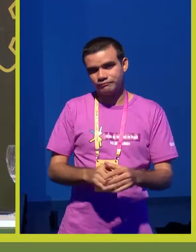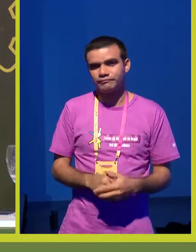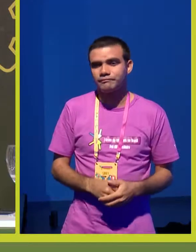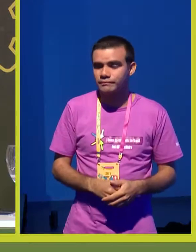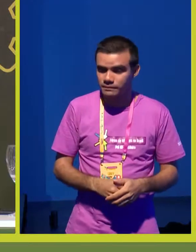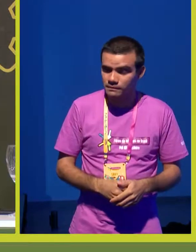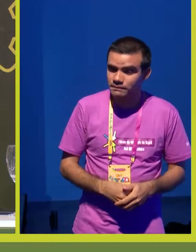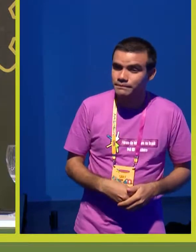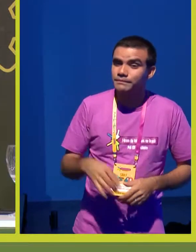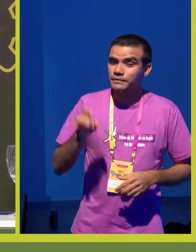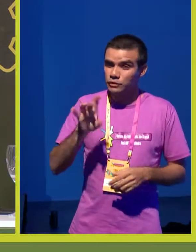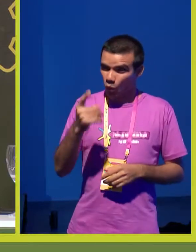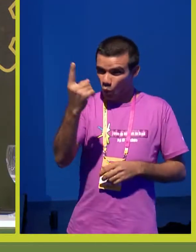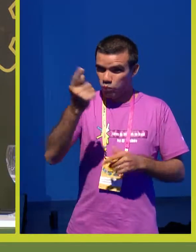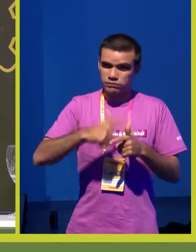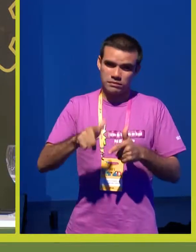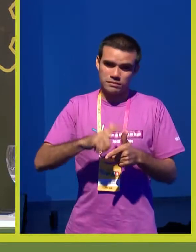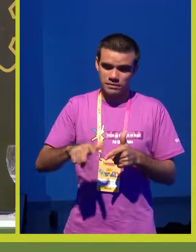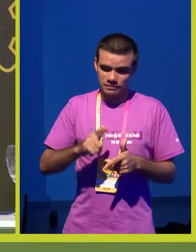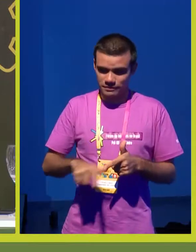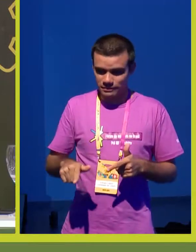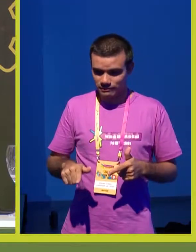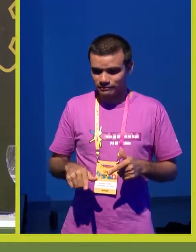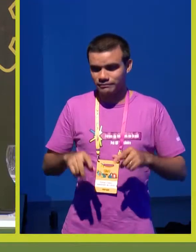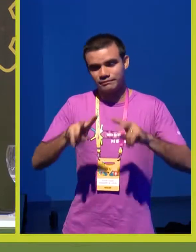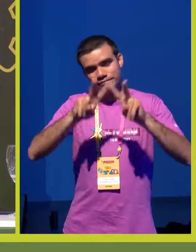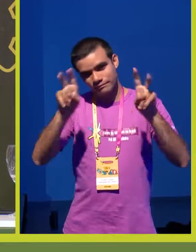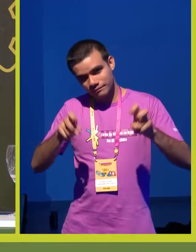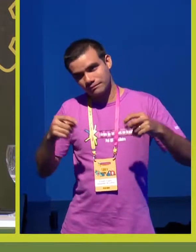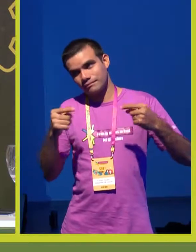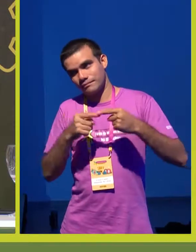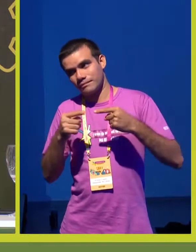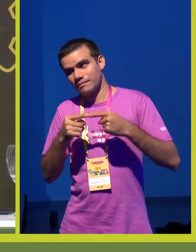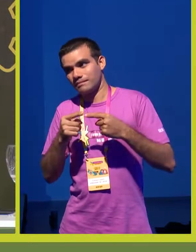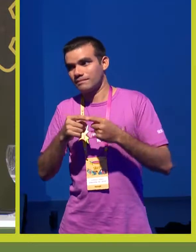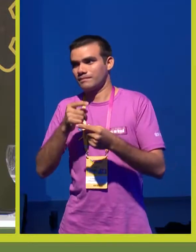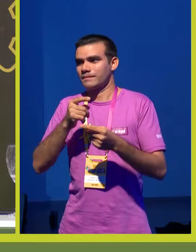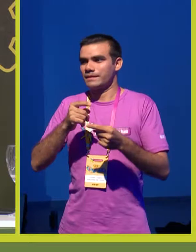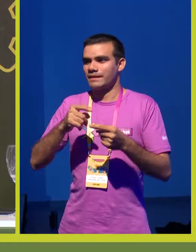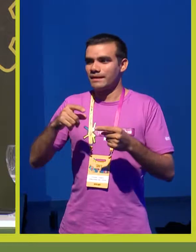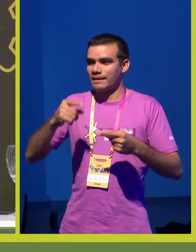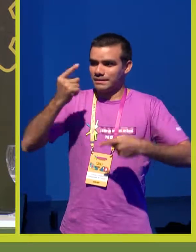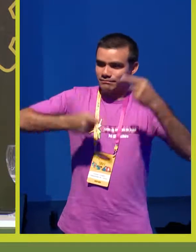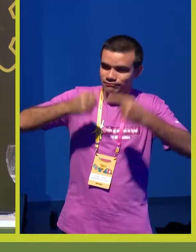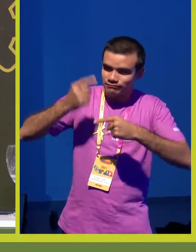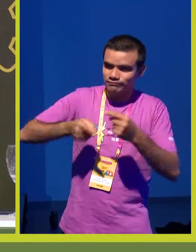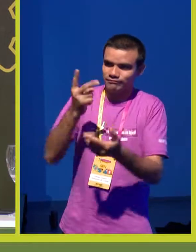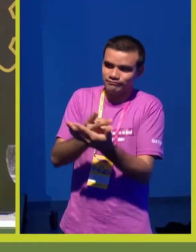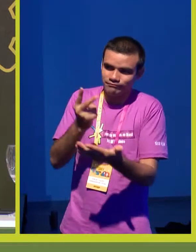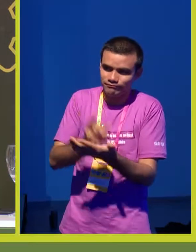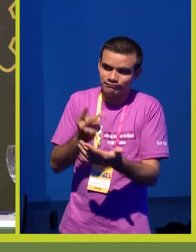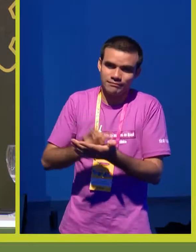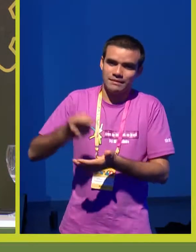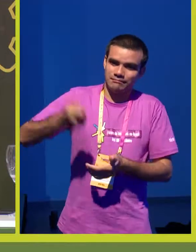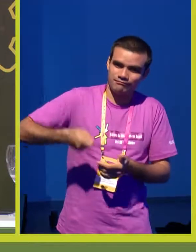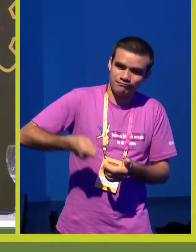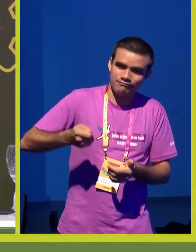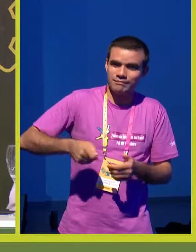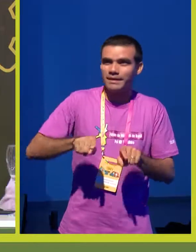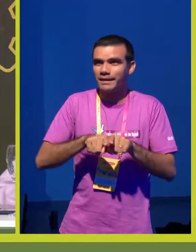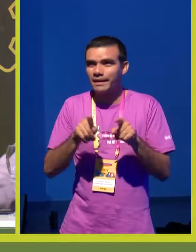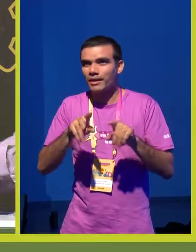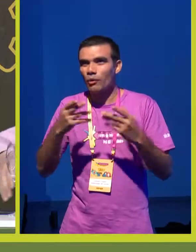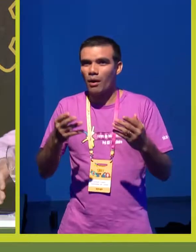E esse é só um dos problemas que se relacionam com o debate de sempre em relação à exigência do que a gente chama de porta dos